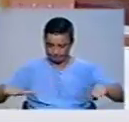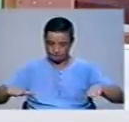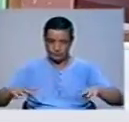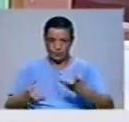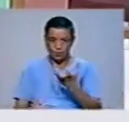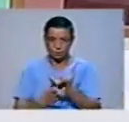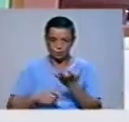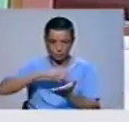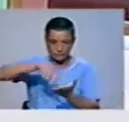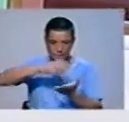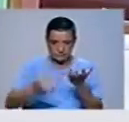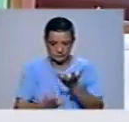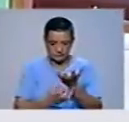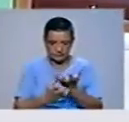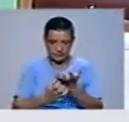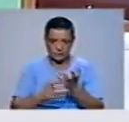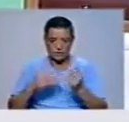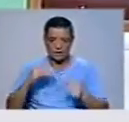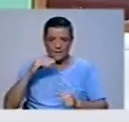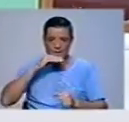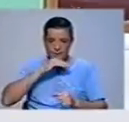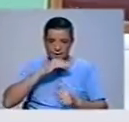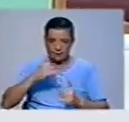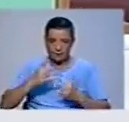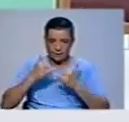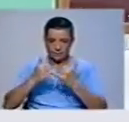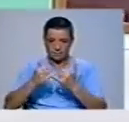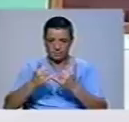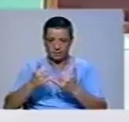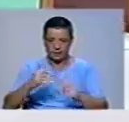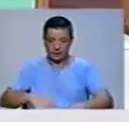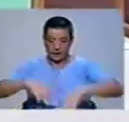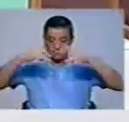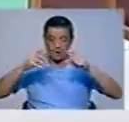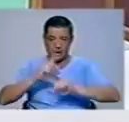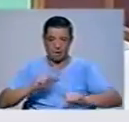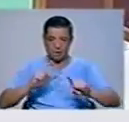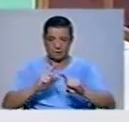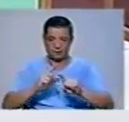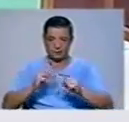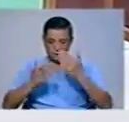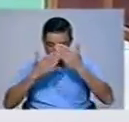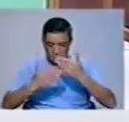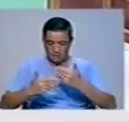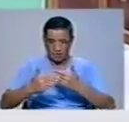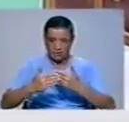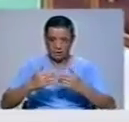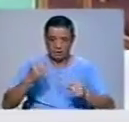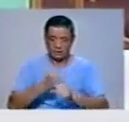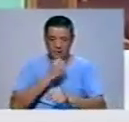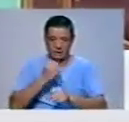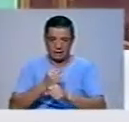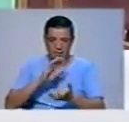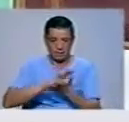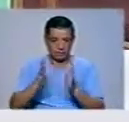nossa cozinha. Deixá-la arrefecer um pouco, até para que não nos queimemos ao amassar, e depois, a partir daí, vamos trabalhar a massa um bocadinho